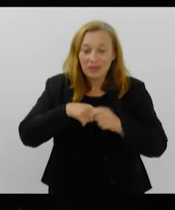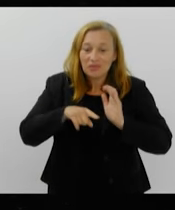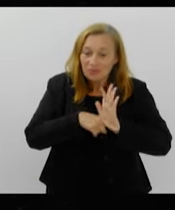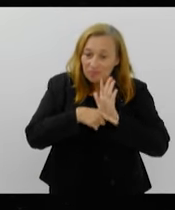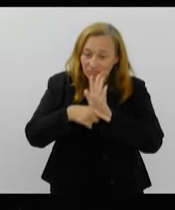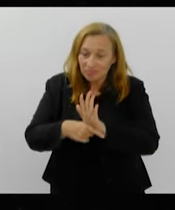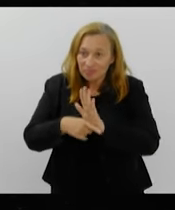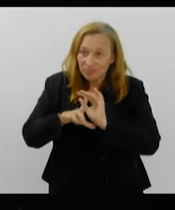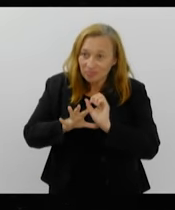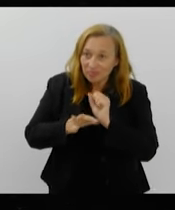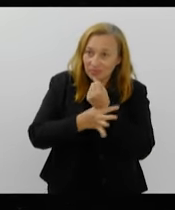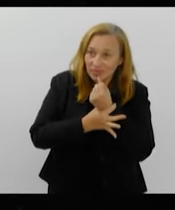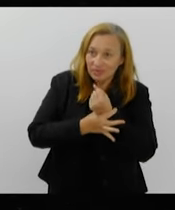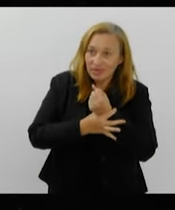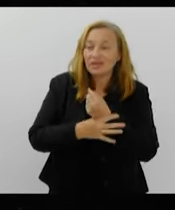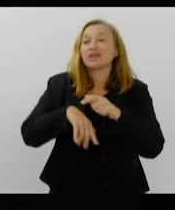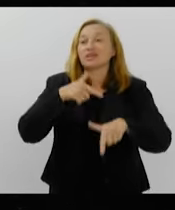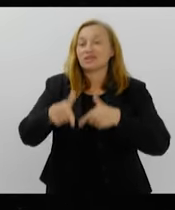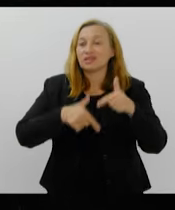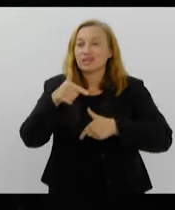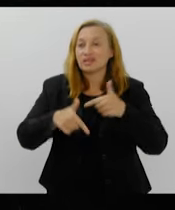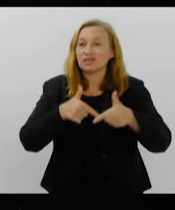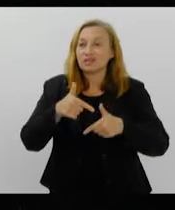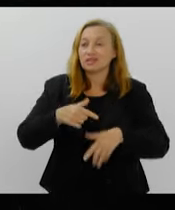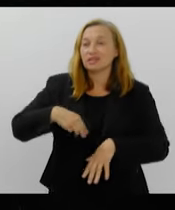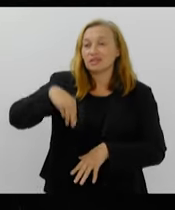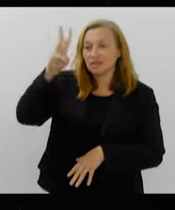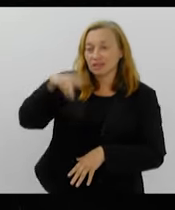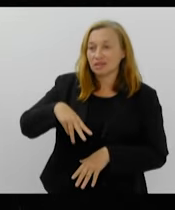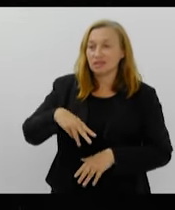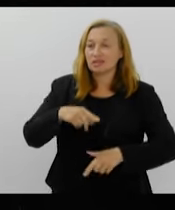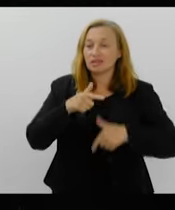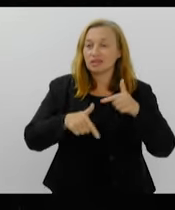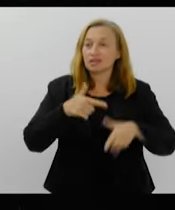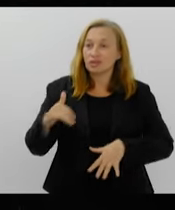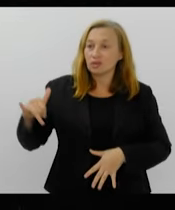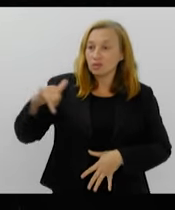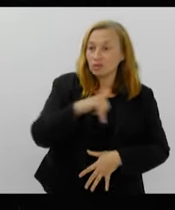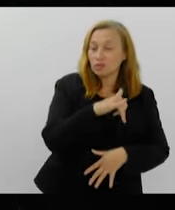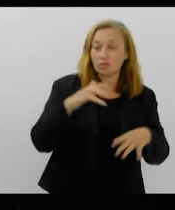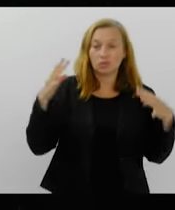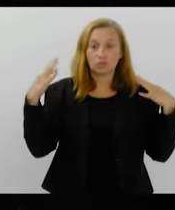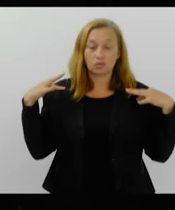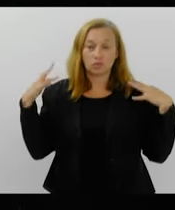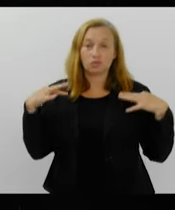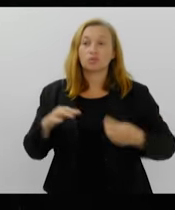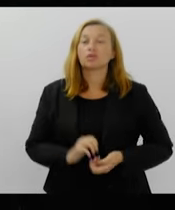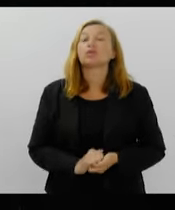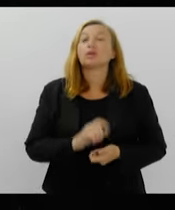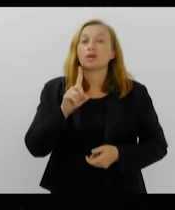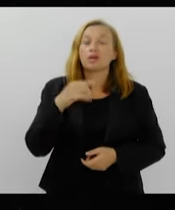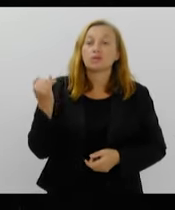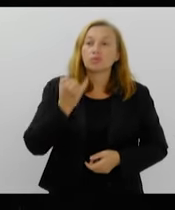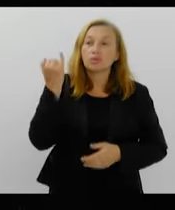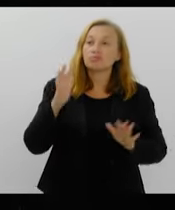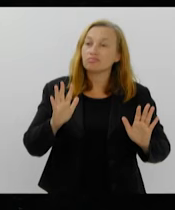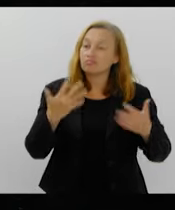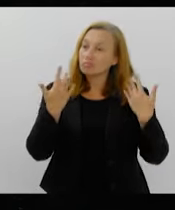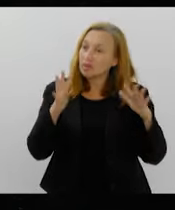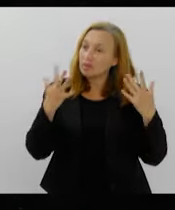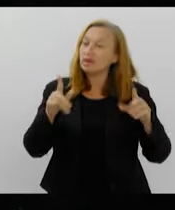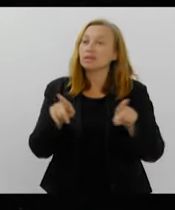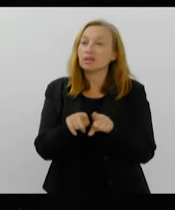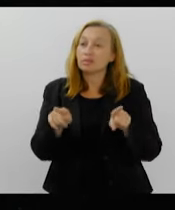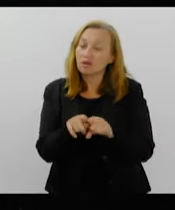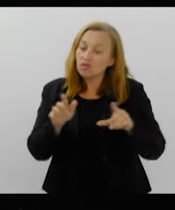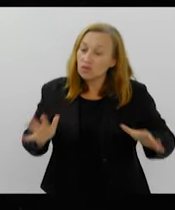assegurar o emprego daqueles que trabalham na Aviação no turismo muito importante Celebrar isso porque também